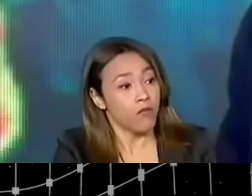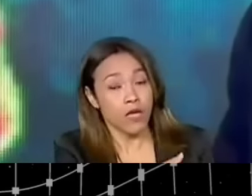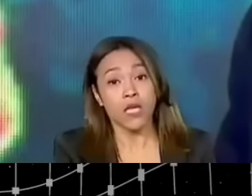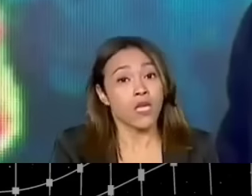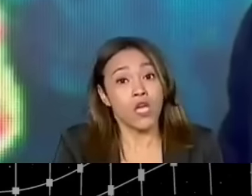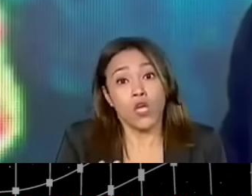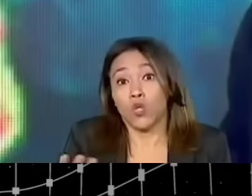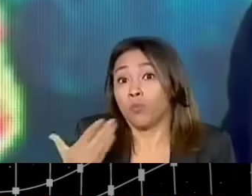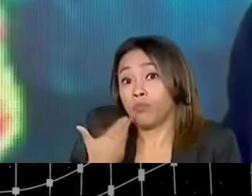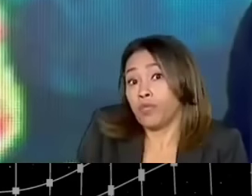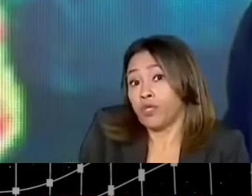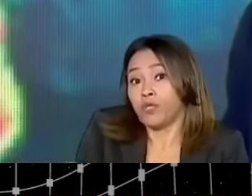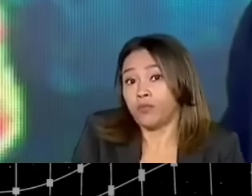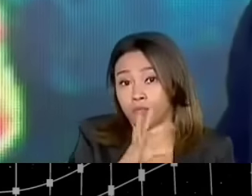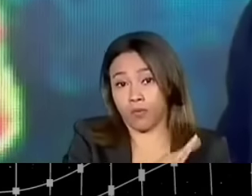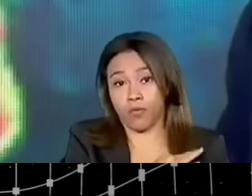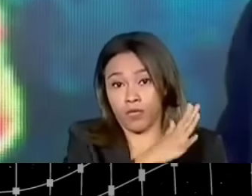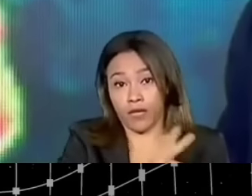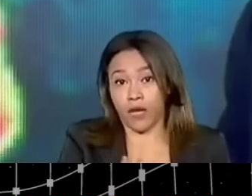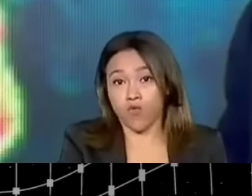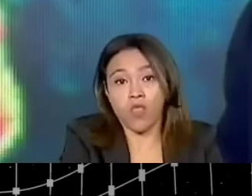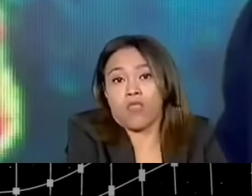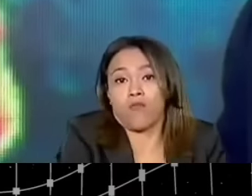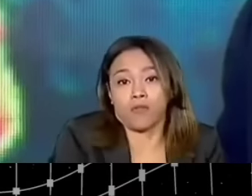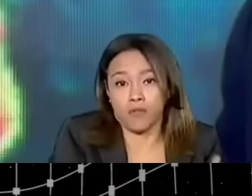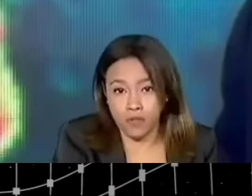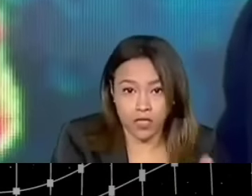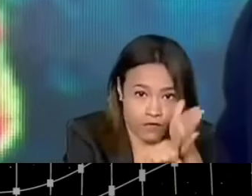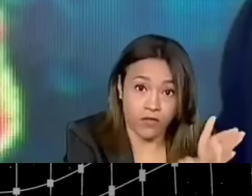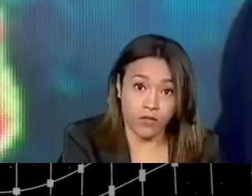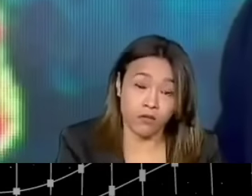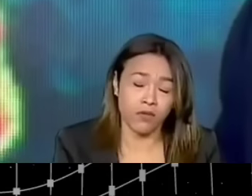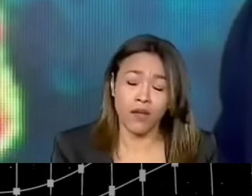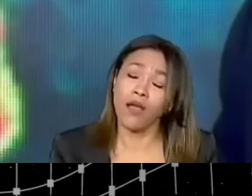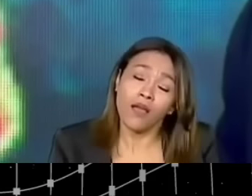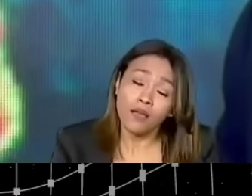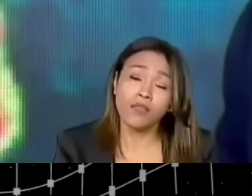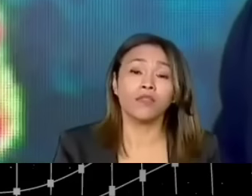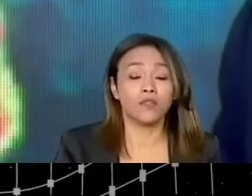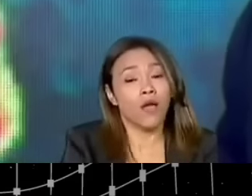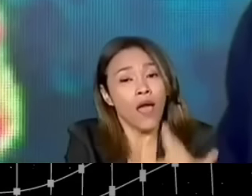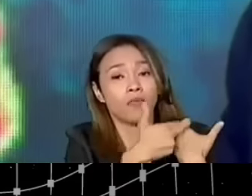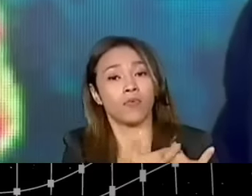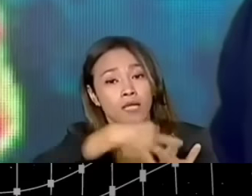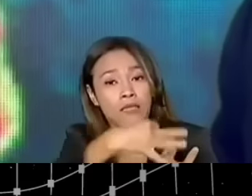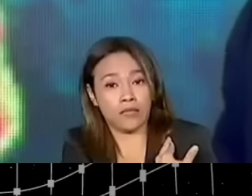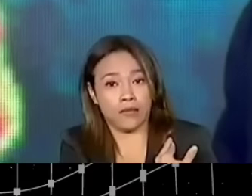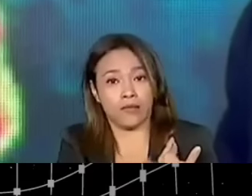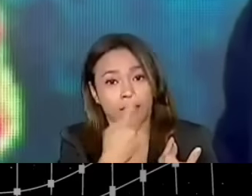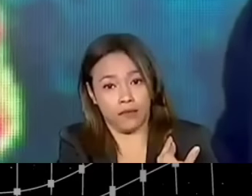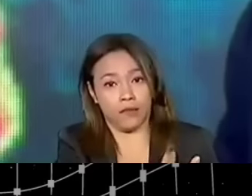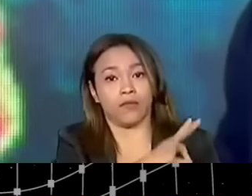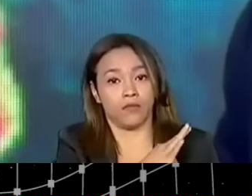Polícia Federal prevaricar, deixar de cumprir o seu dever. Então esse é o papel correto da polícia